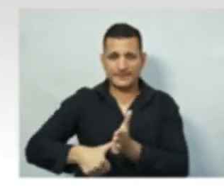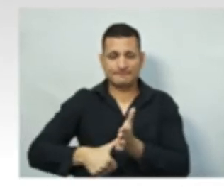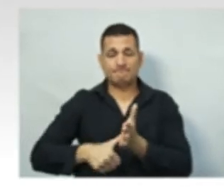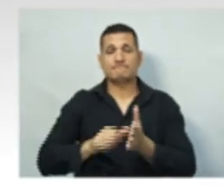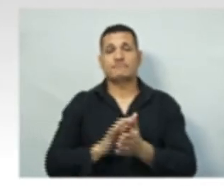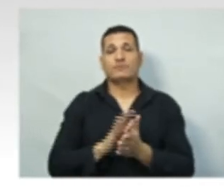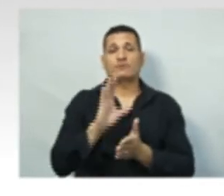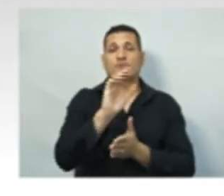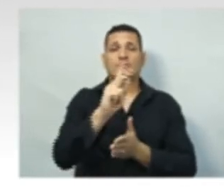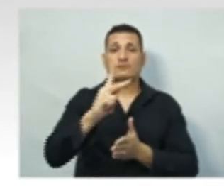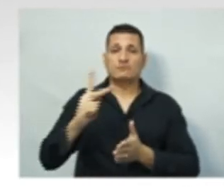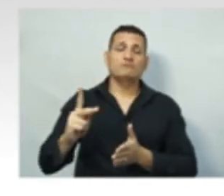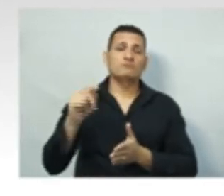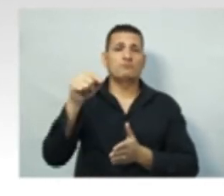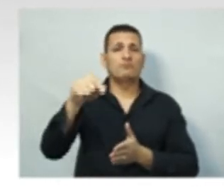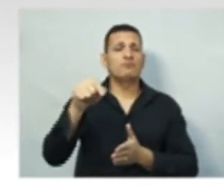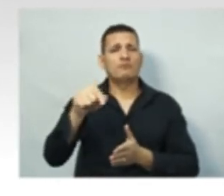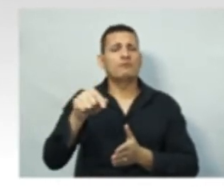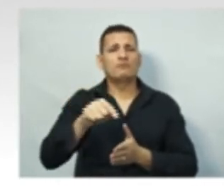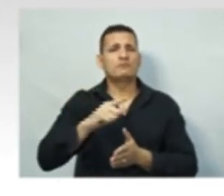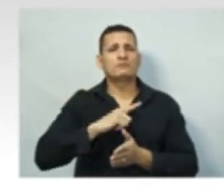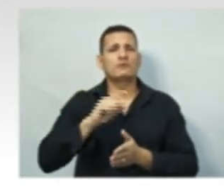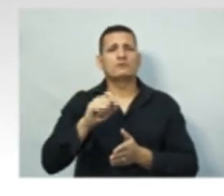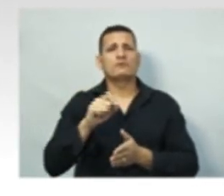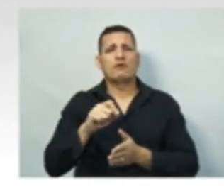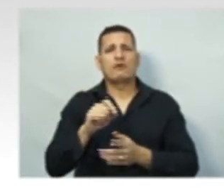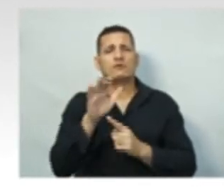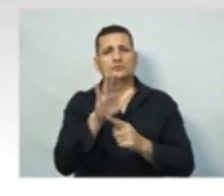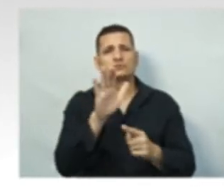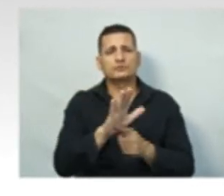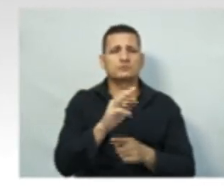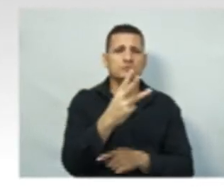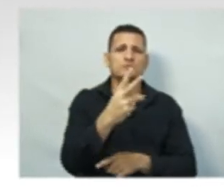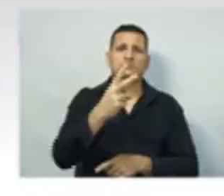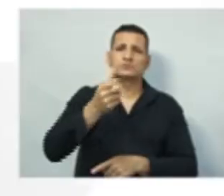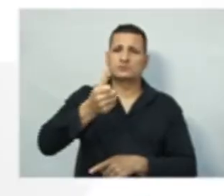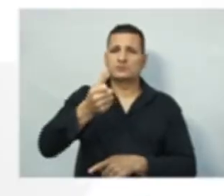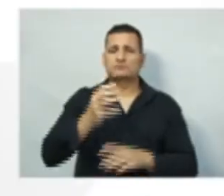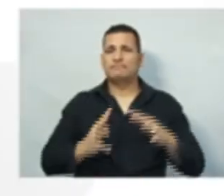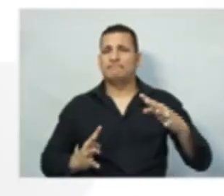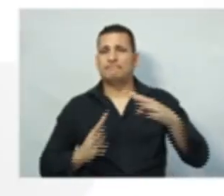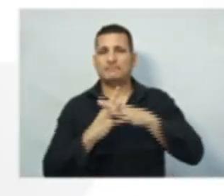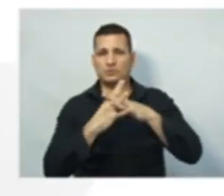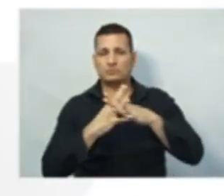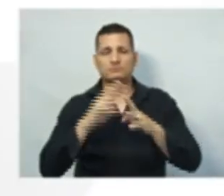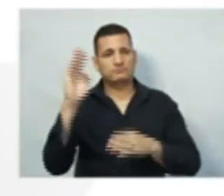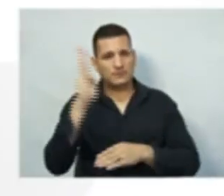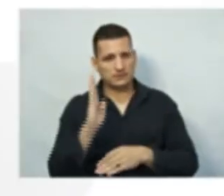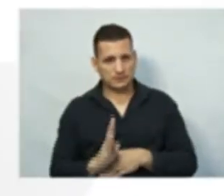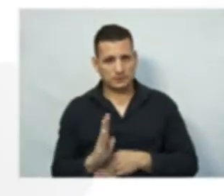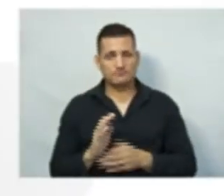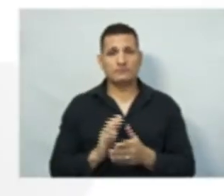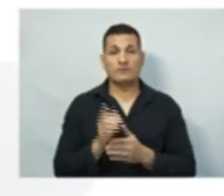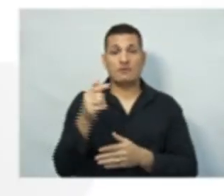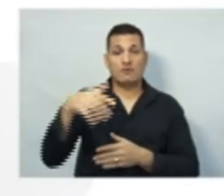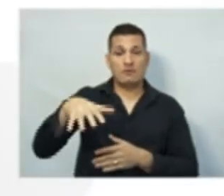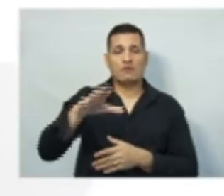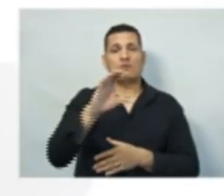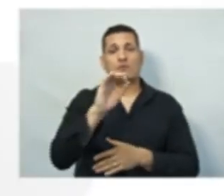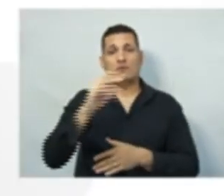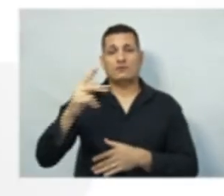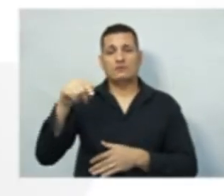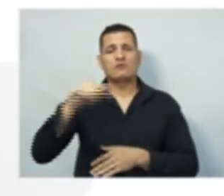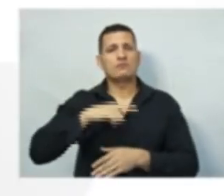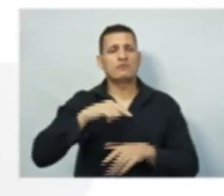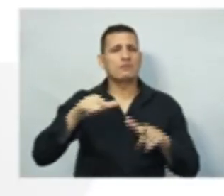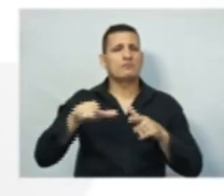o cooperativismo beneficia 36 milhões de brasileiros. E essas cooperativas atuam em 13